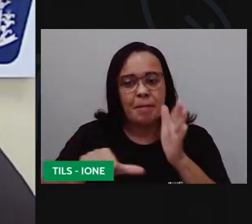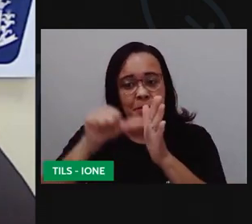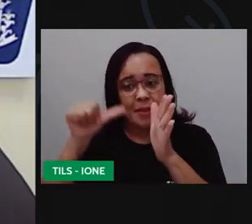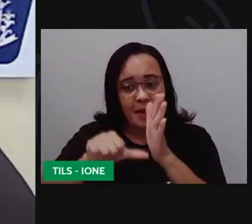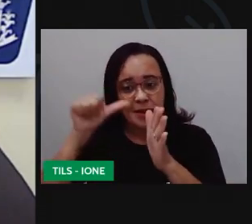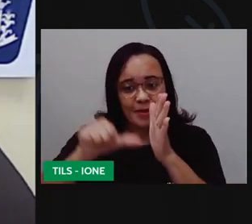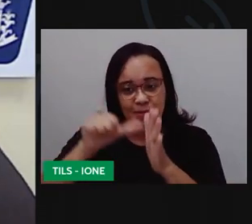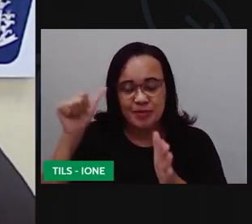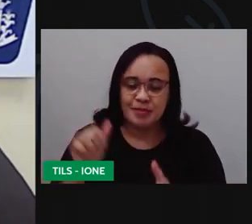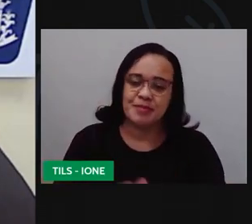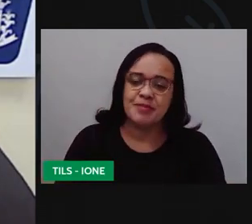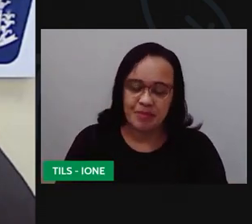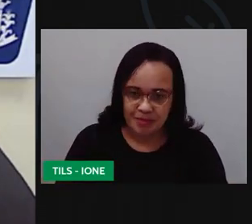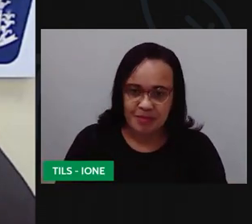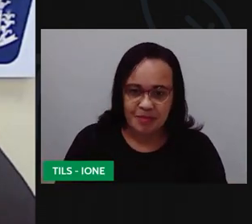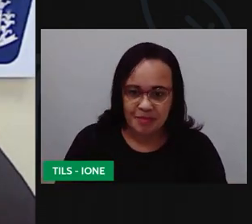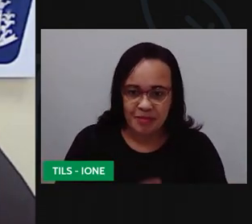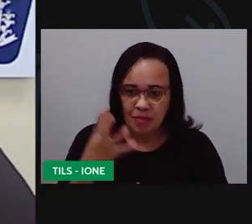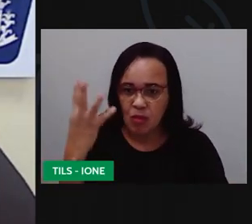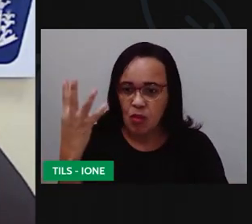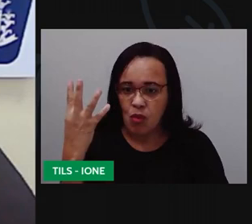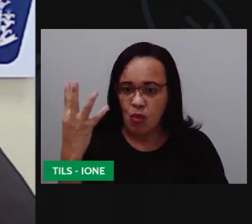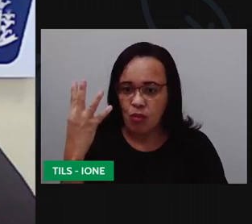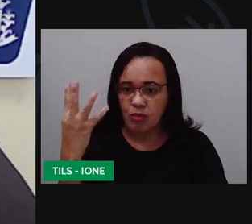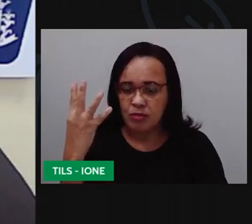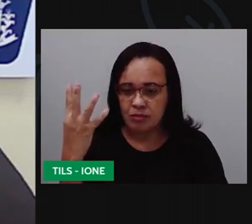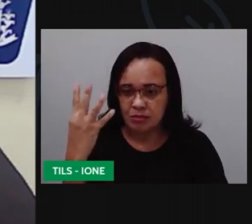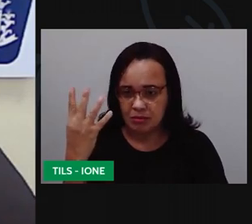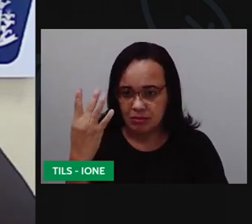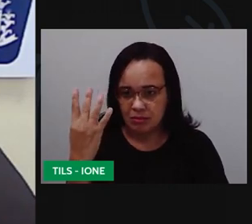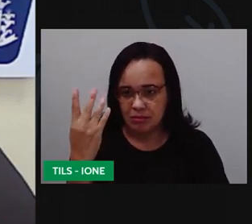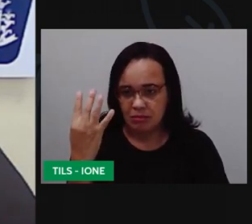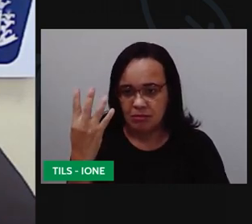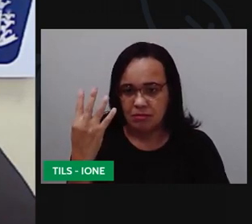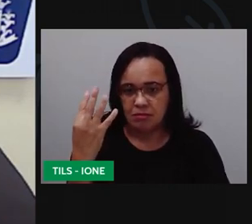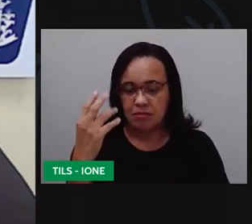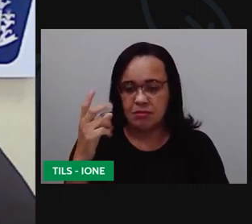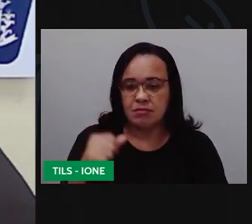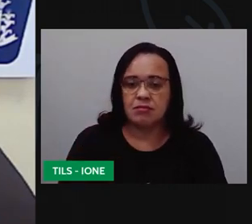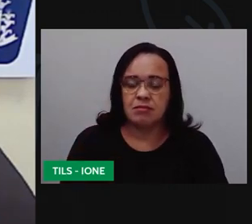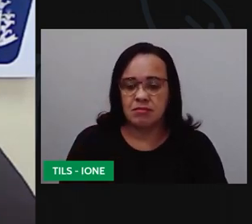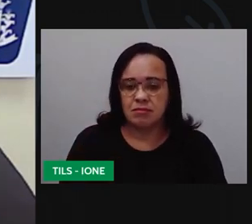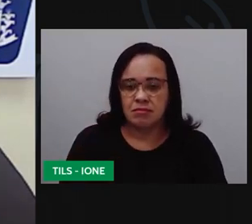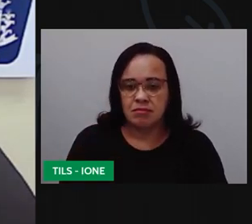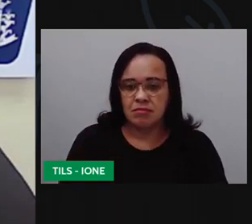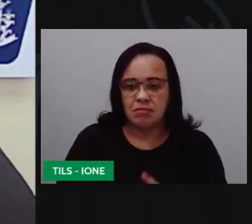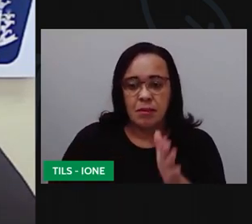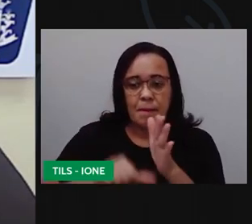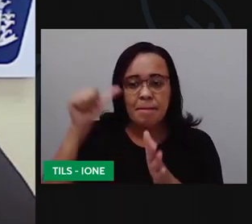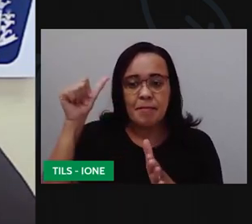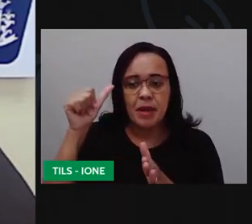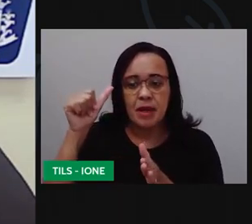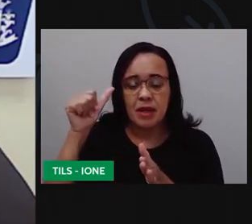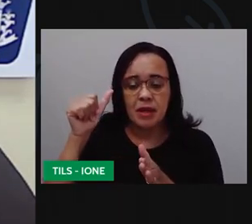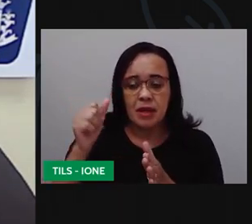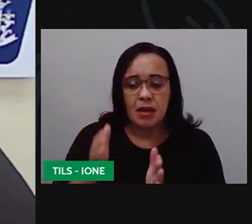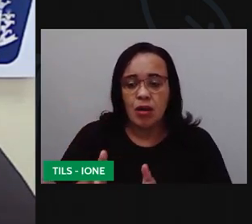Vou fazer aqui com 4. Olha só. A primeira coluna tem quantos retângulos?